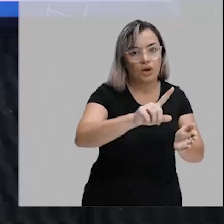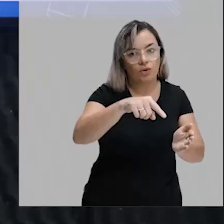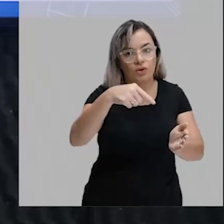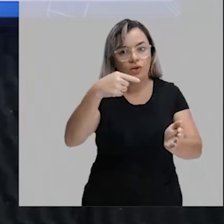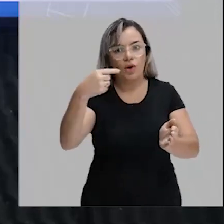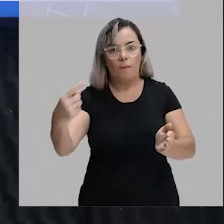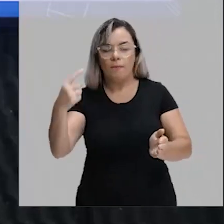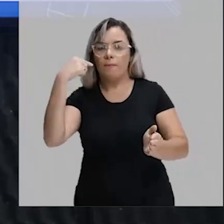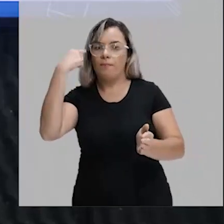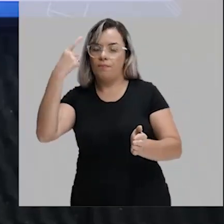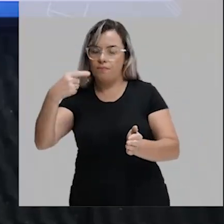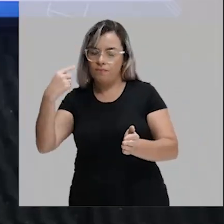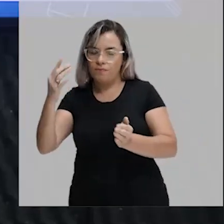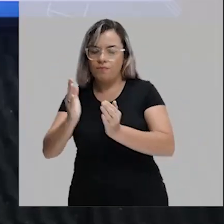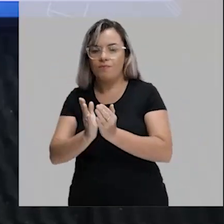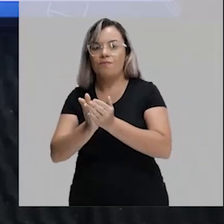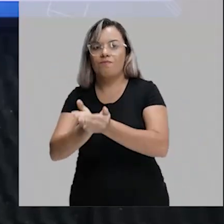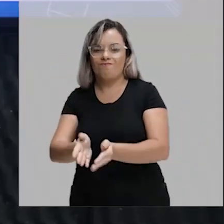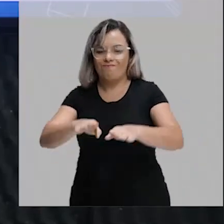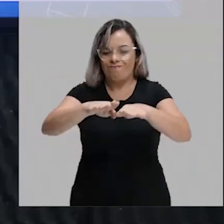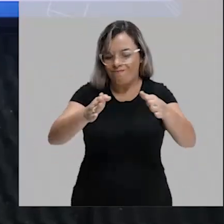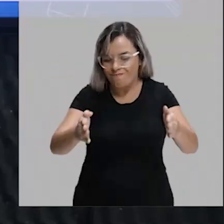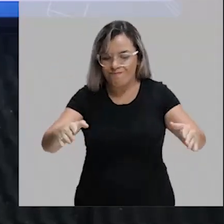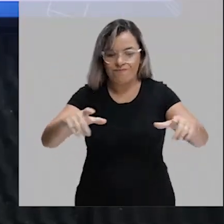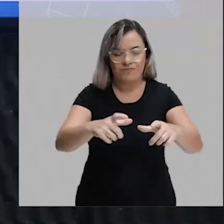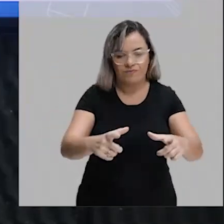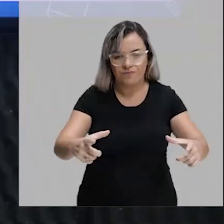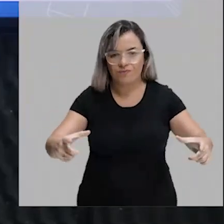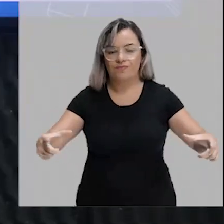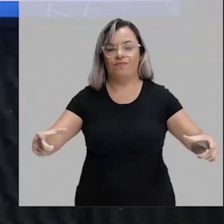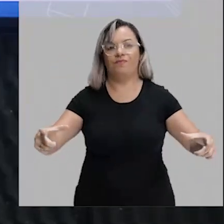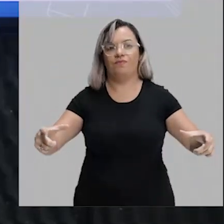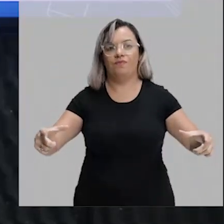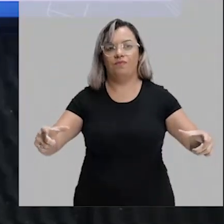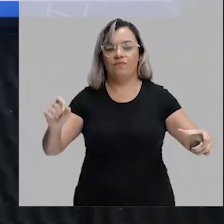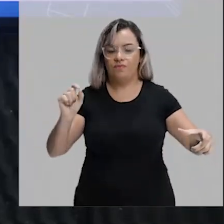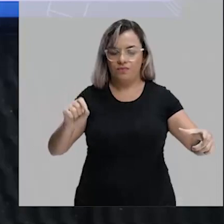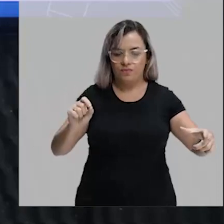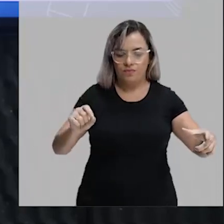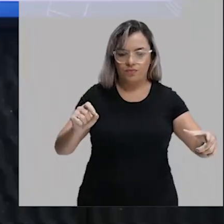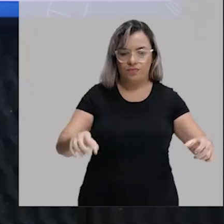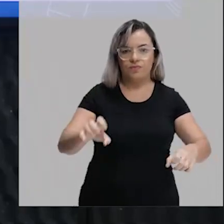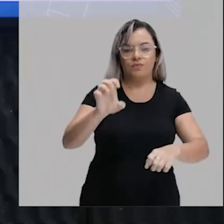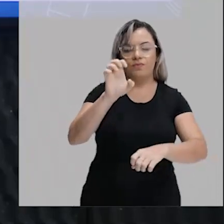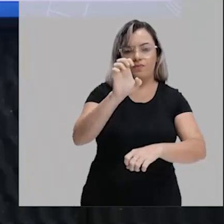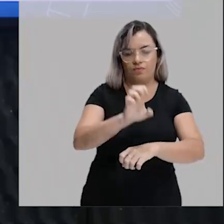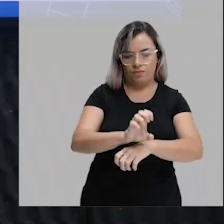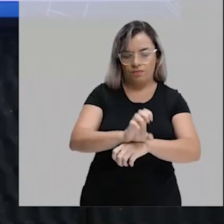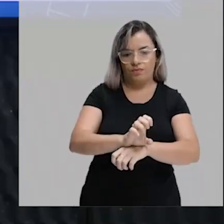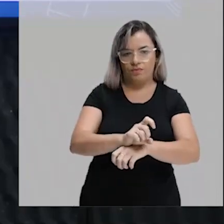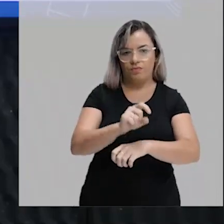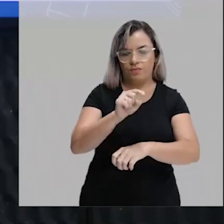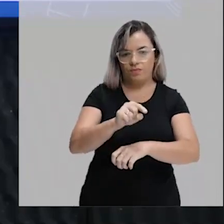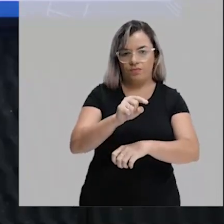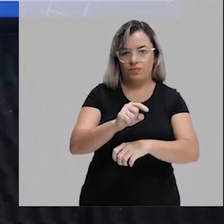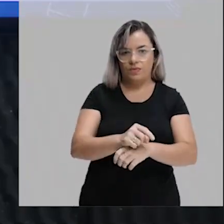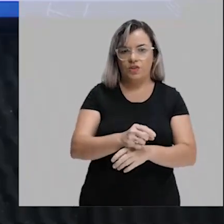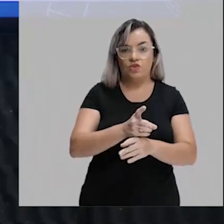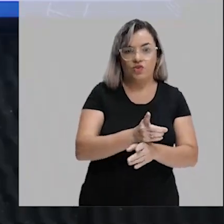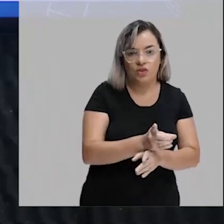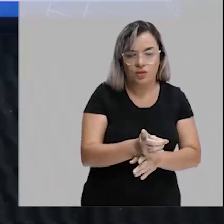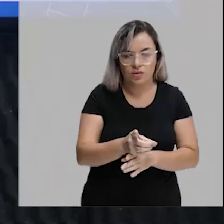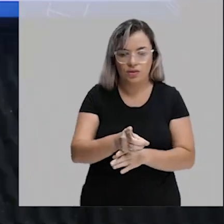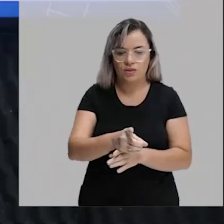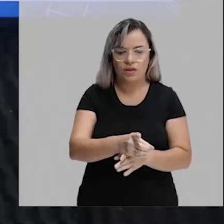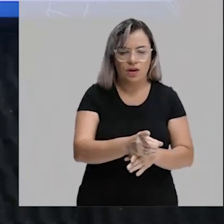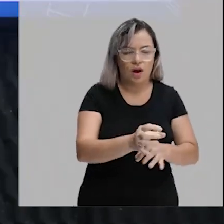da chamada grandes navegações. Então, afinal de contas, é o Estado que vai dirigir,